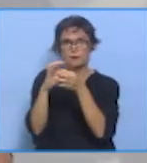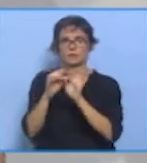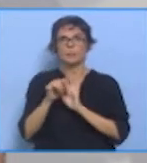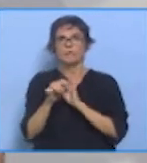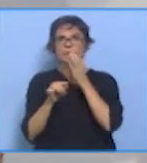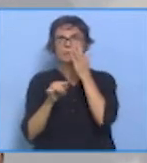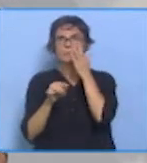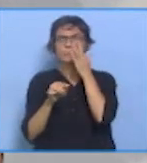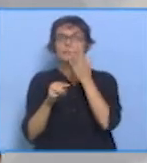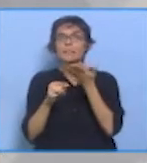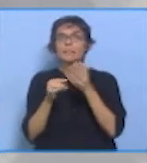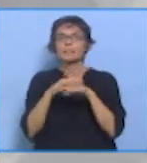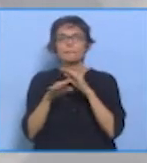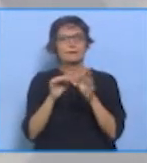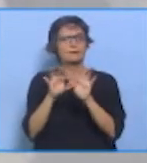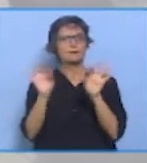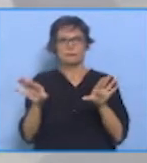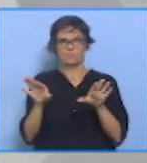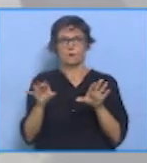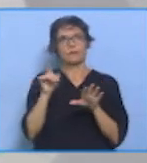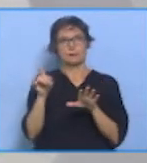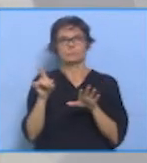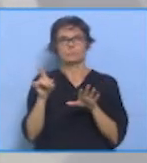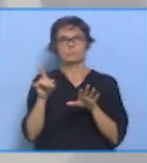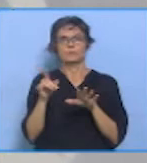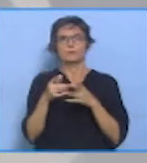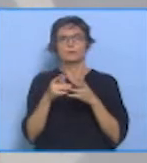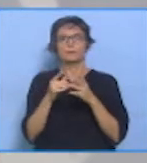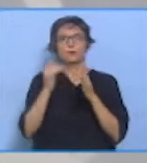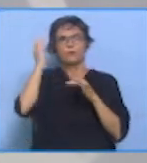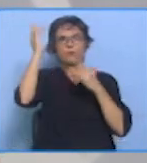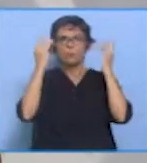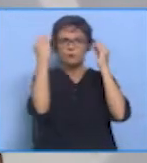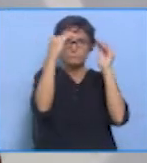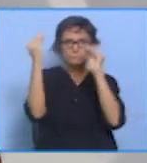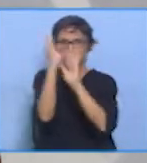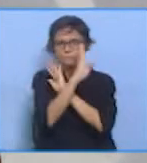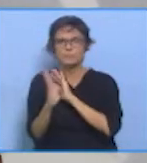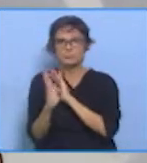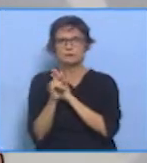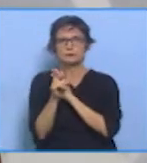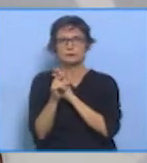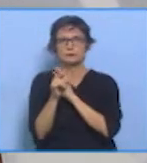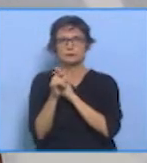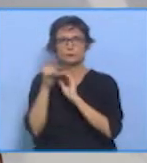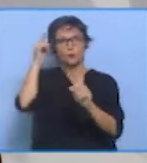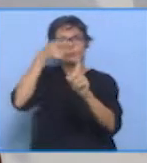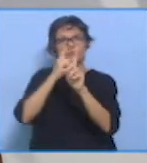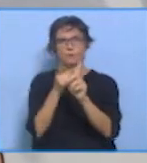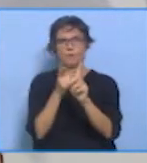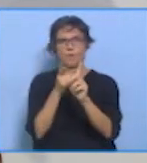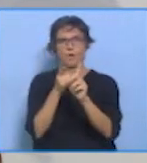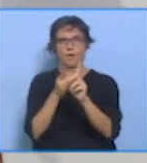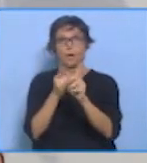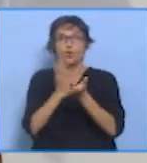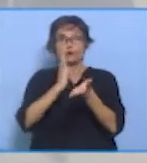Que justamente fazem o mesmo. A teologia prática ou teologia pastoral tinha nascido dirigida para o clero e feita